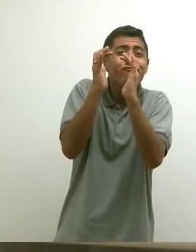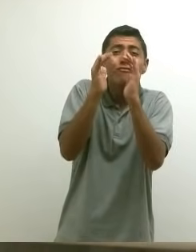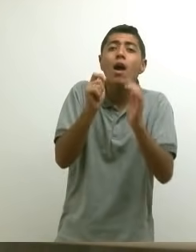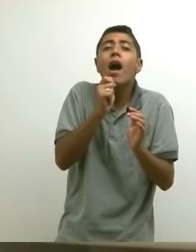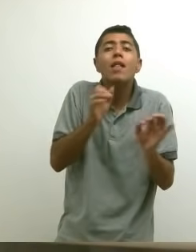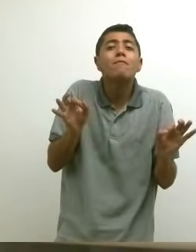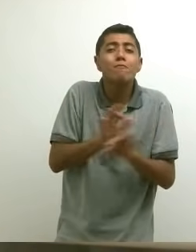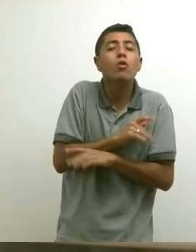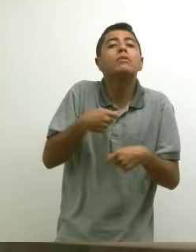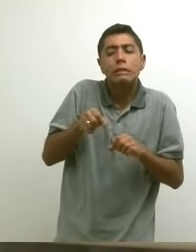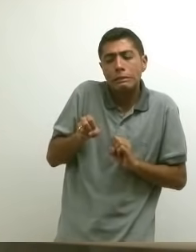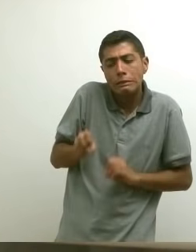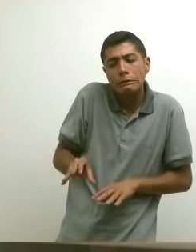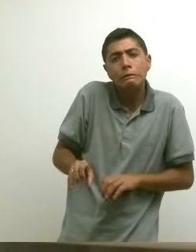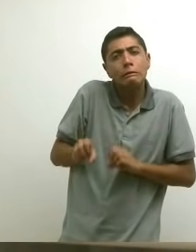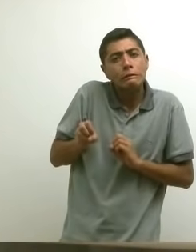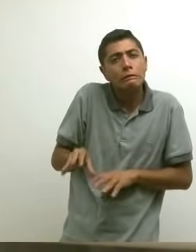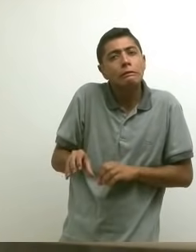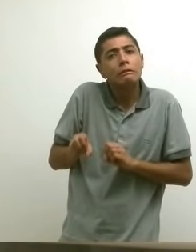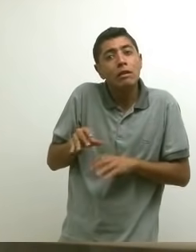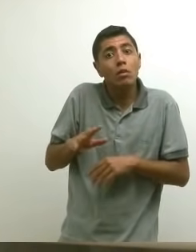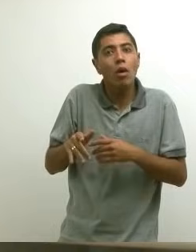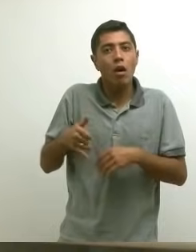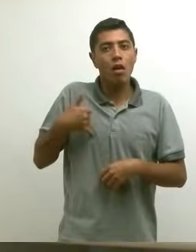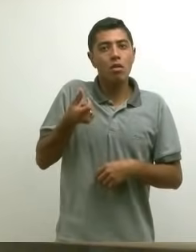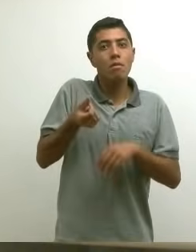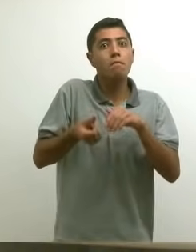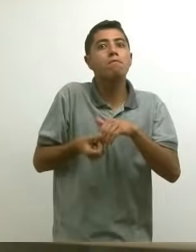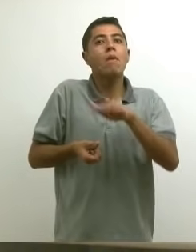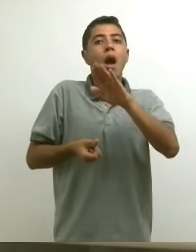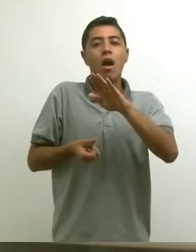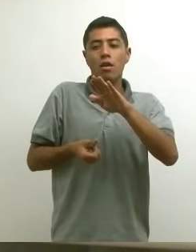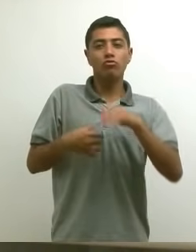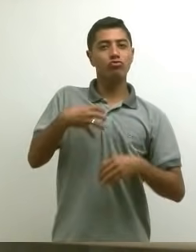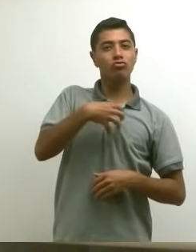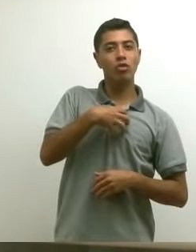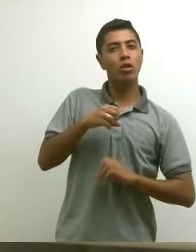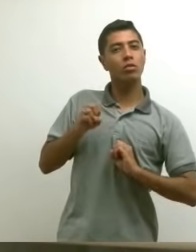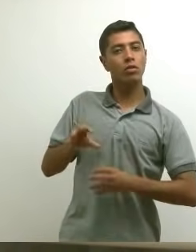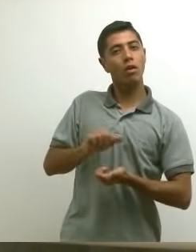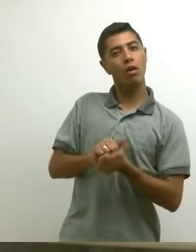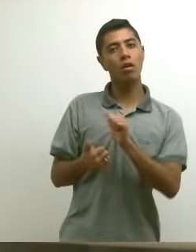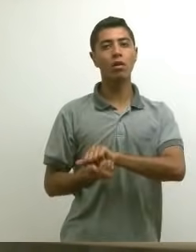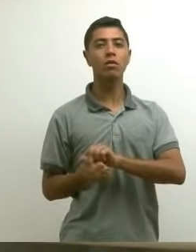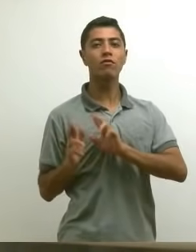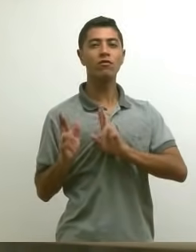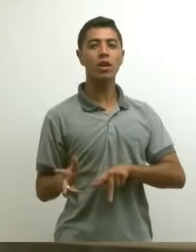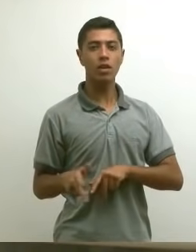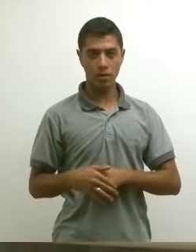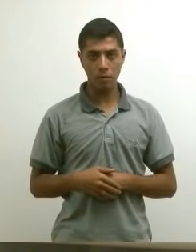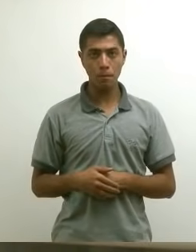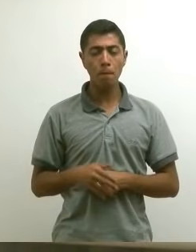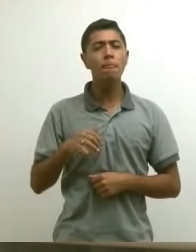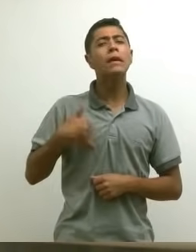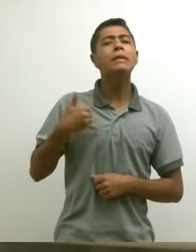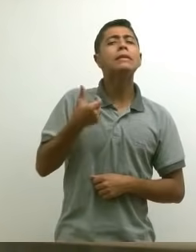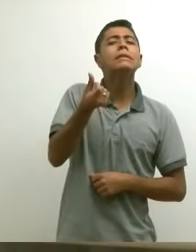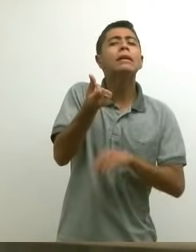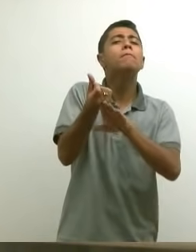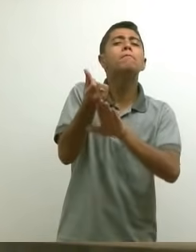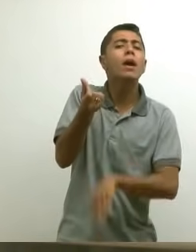em que as imagens são importantes não os conceitos o conceito é algo abstrato